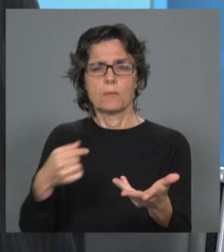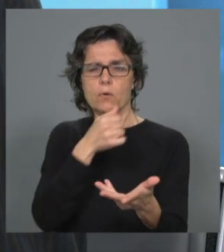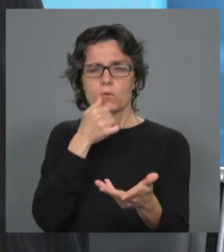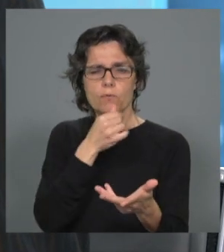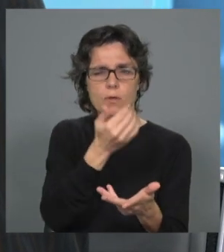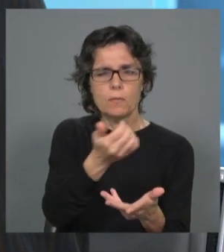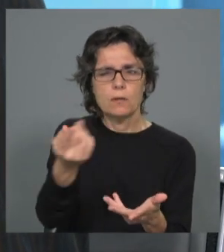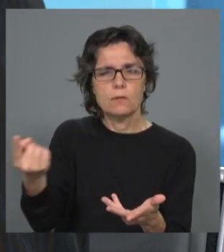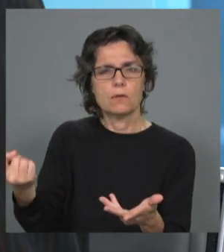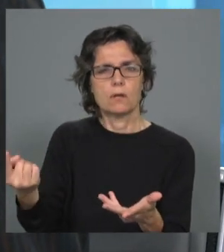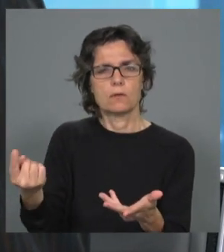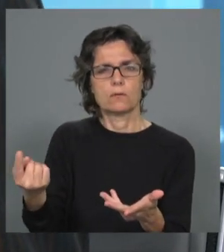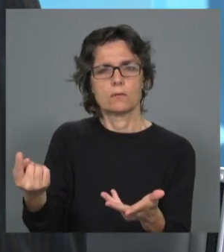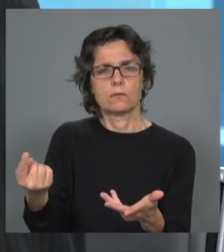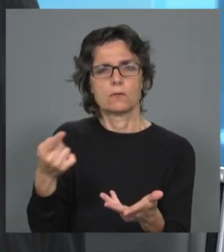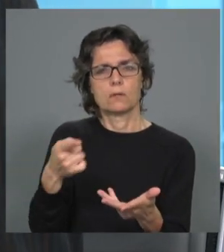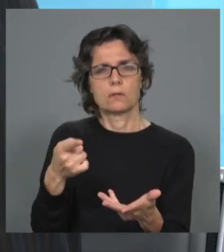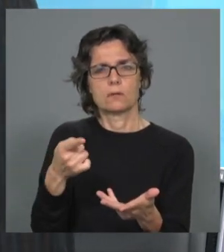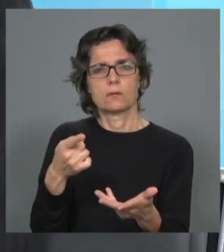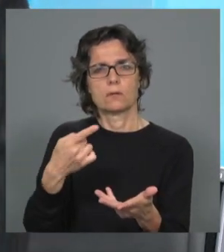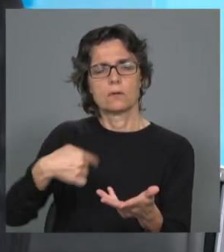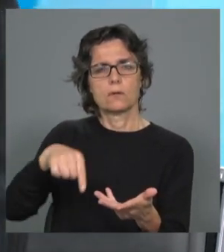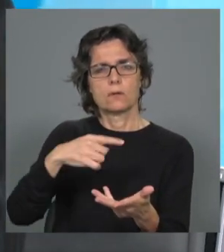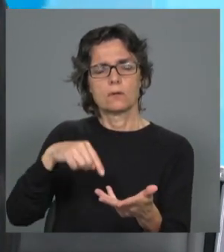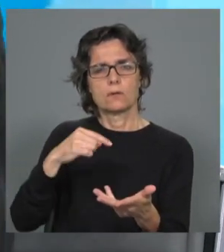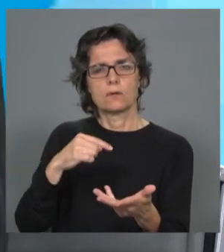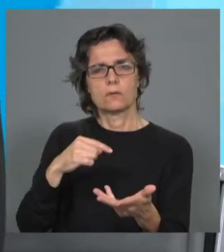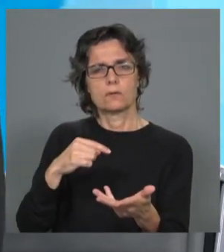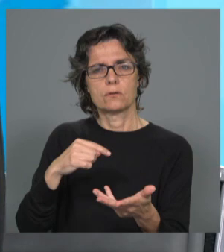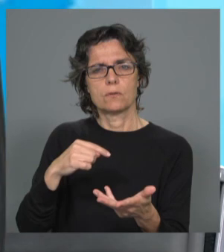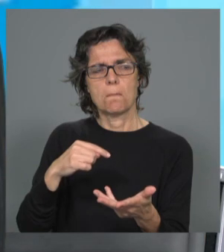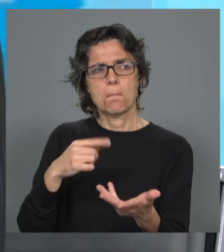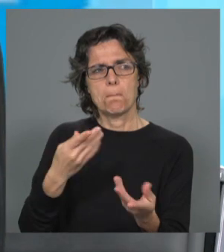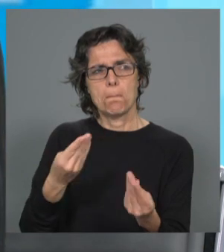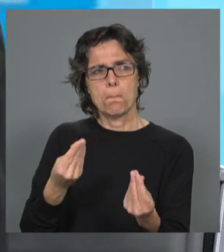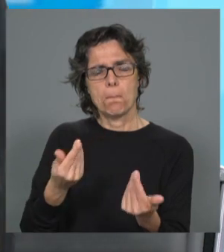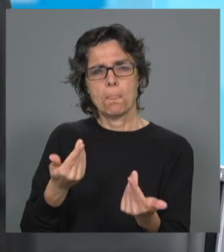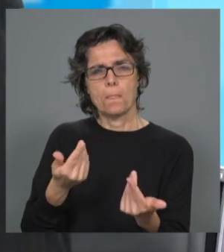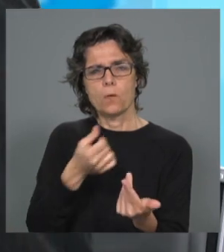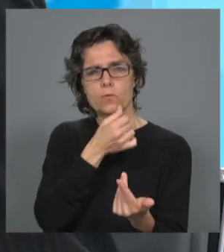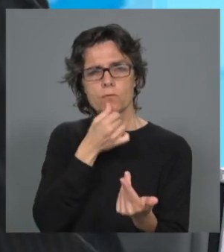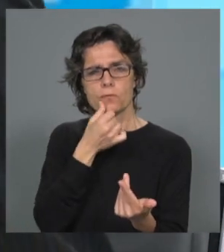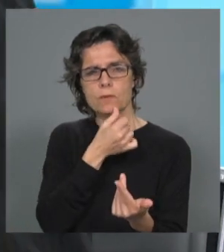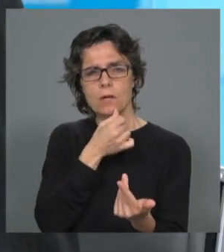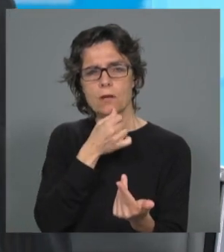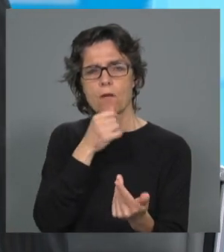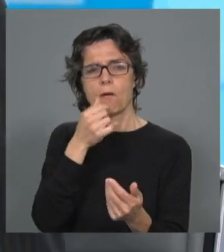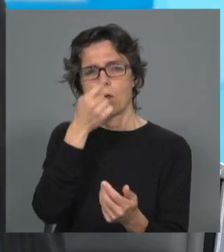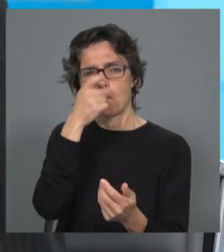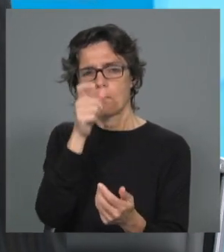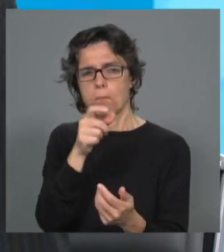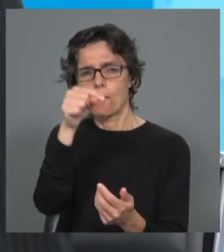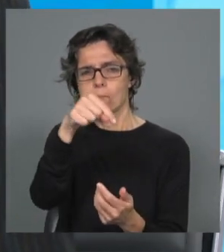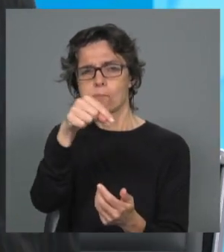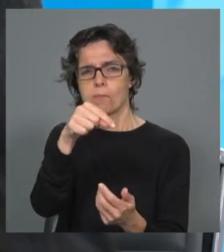humano tem que ser percebida na pessoa, não como o sofrimento do momento, mas o que é o percurso da pessoa